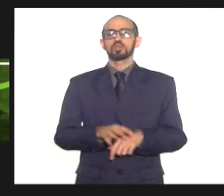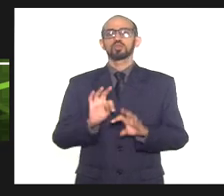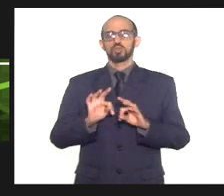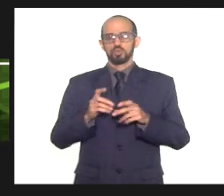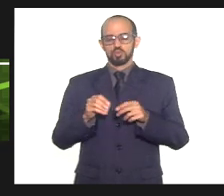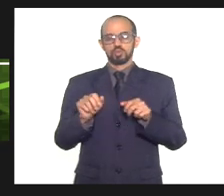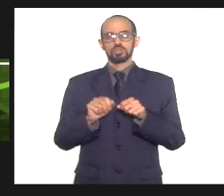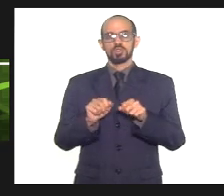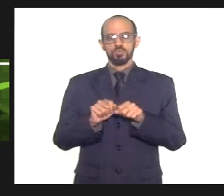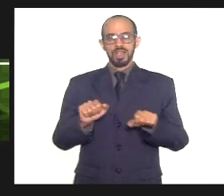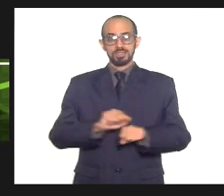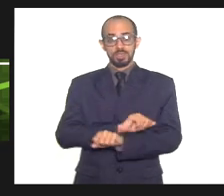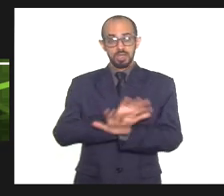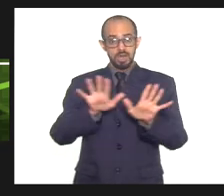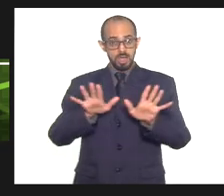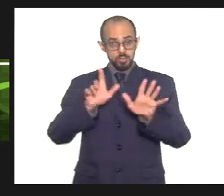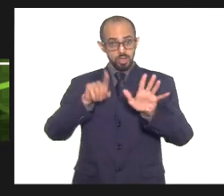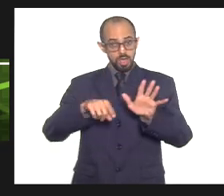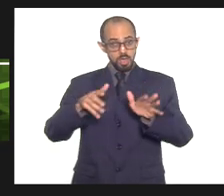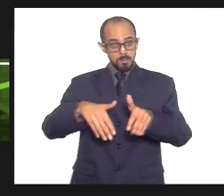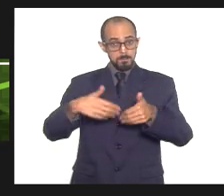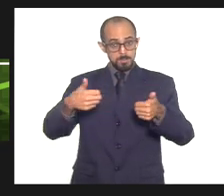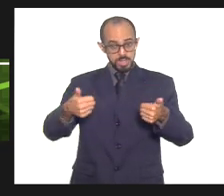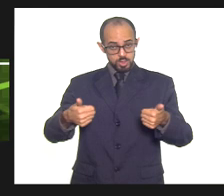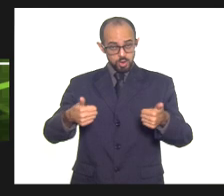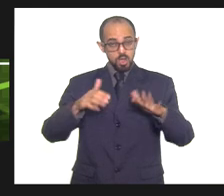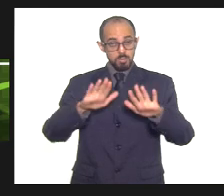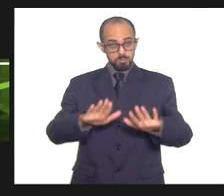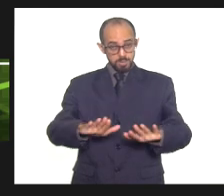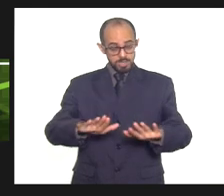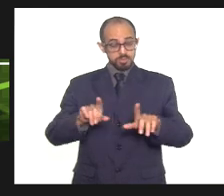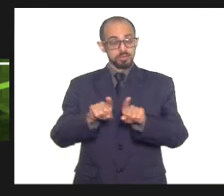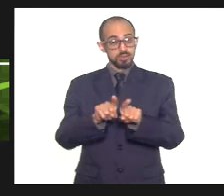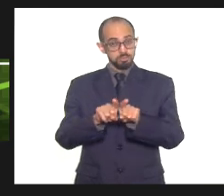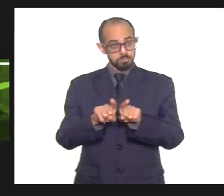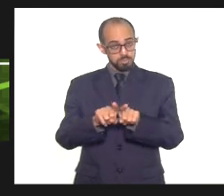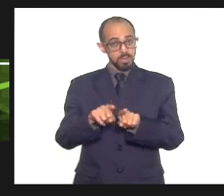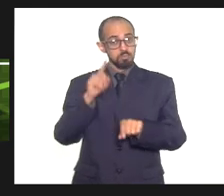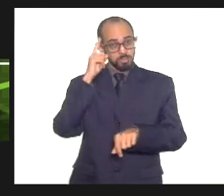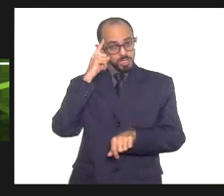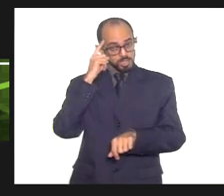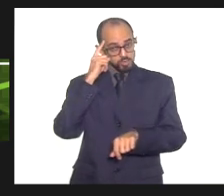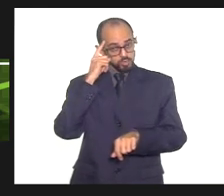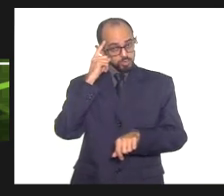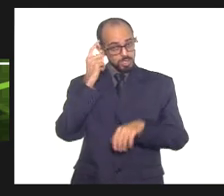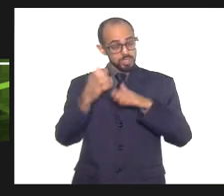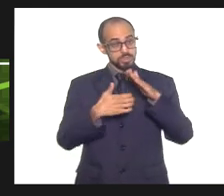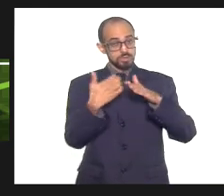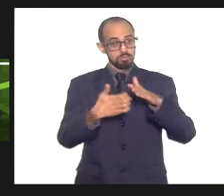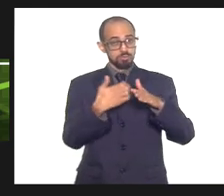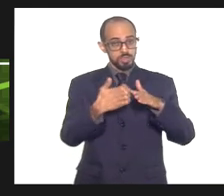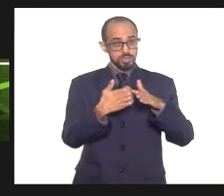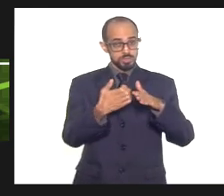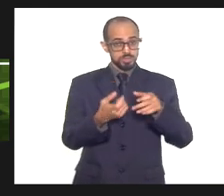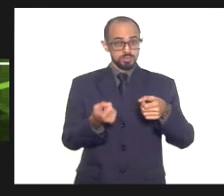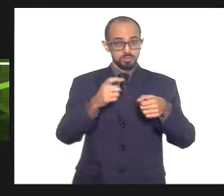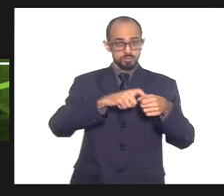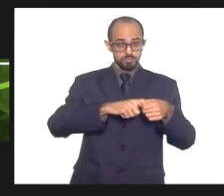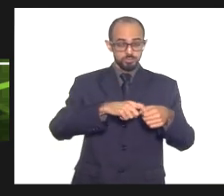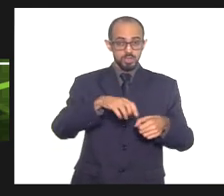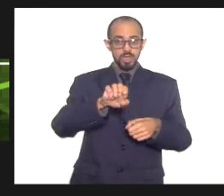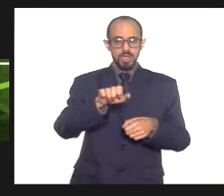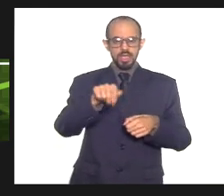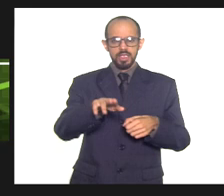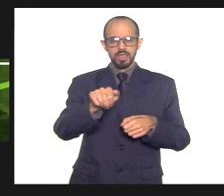forma transparente sempre é o melhor, mas acho também que as concessionárias, quando eu falo a Equinor, estou